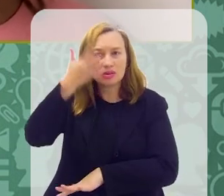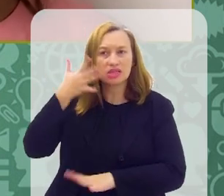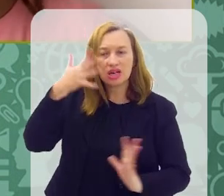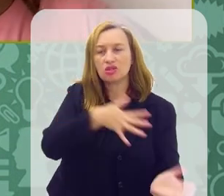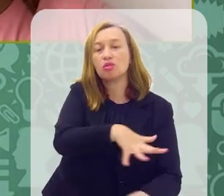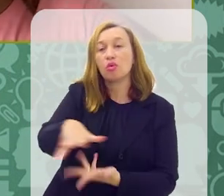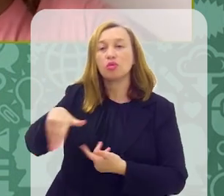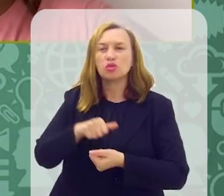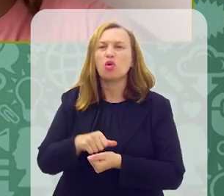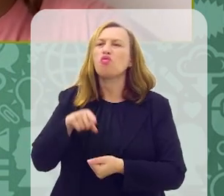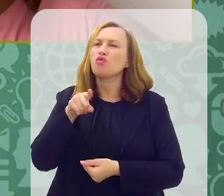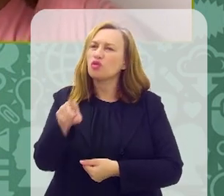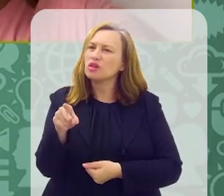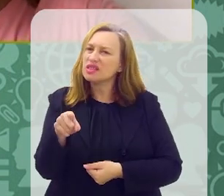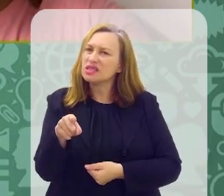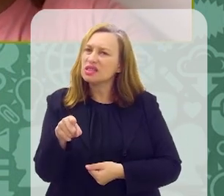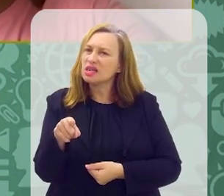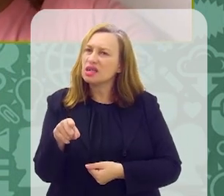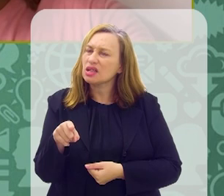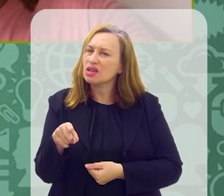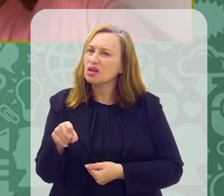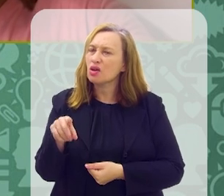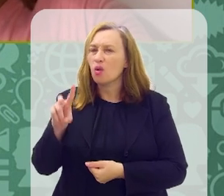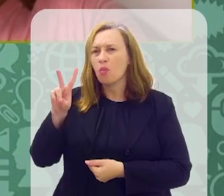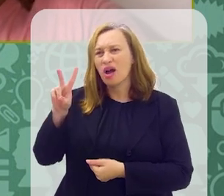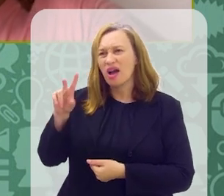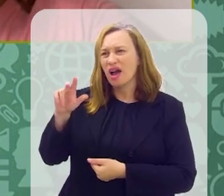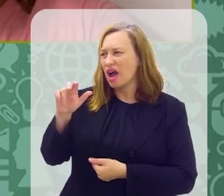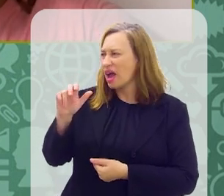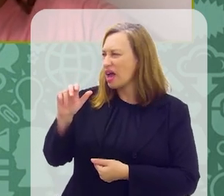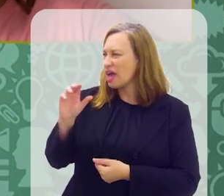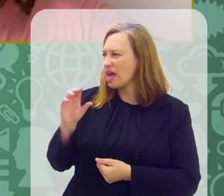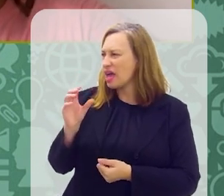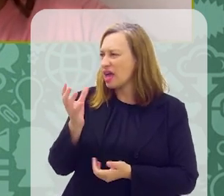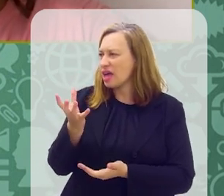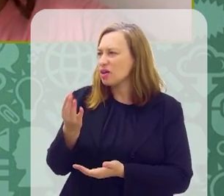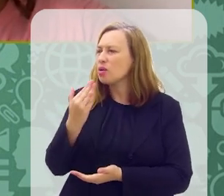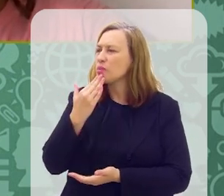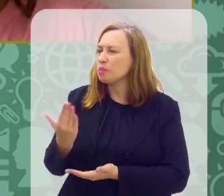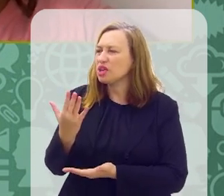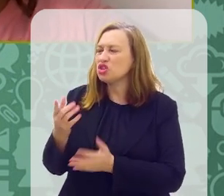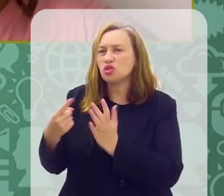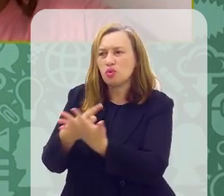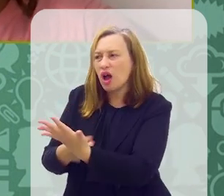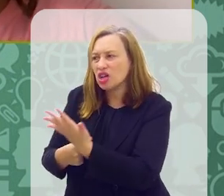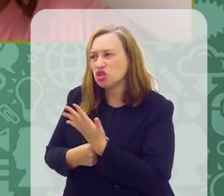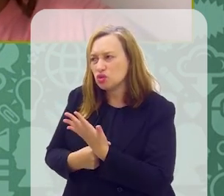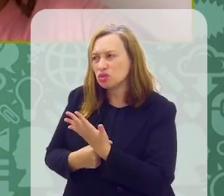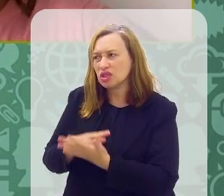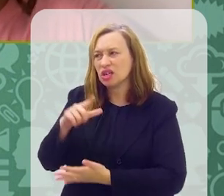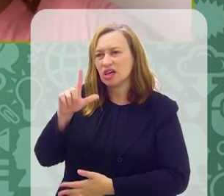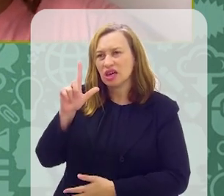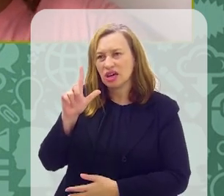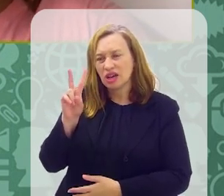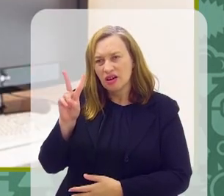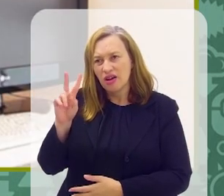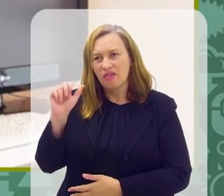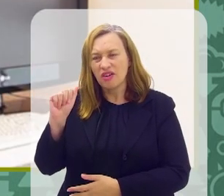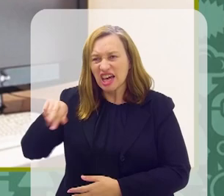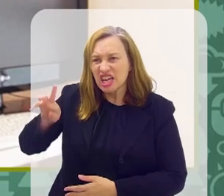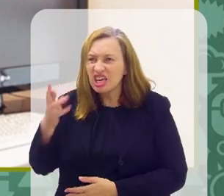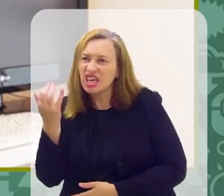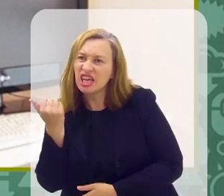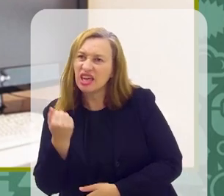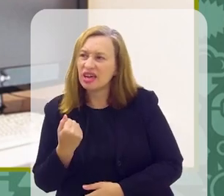sua mensagem para o mundo inteiro, né? Você disponibilizou uma vaquinha para que as pessoas que queiram contribuir com o seu projeto possam